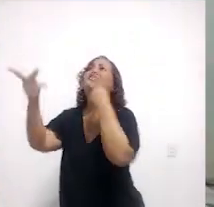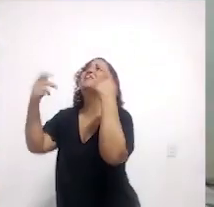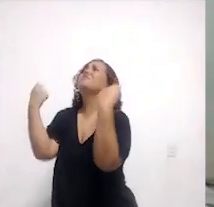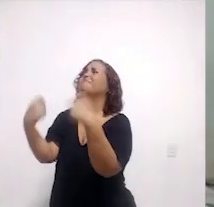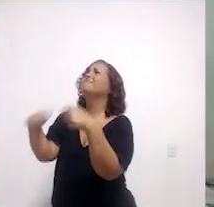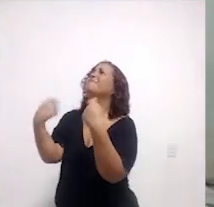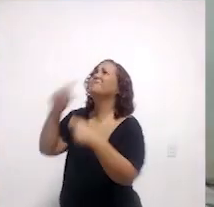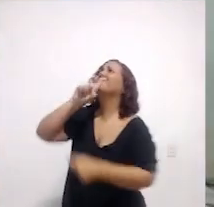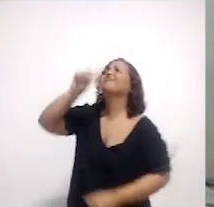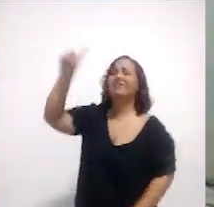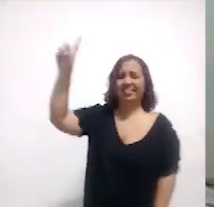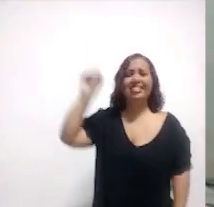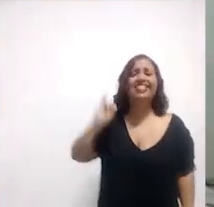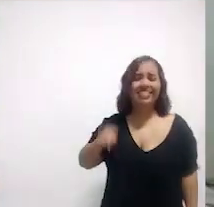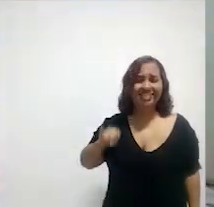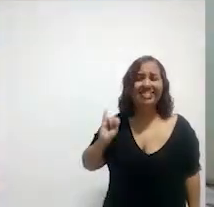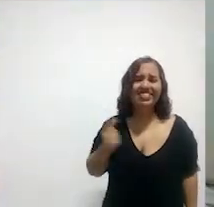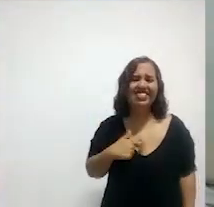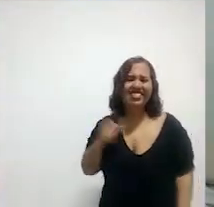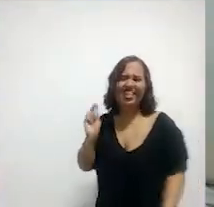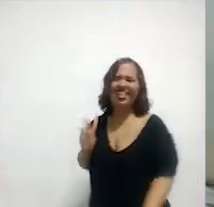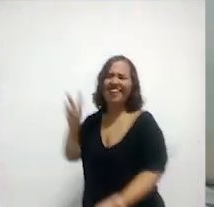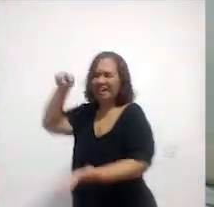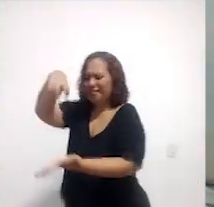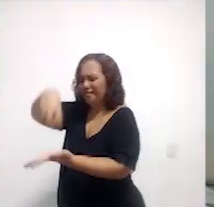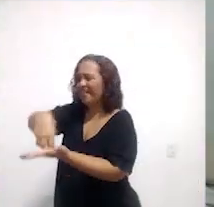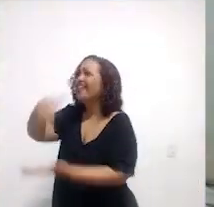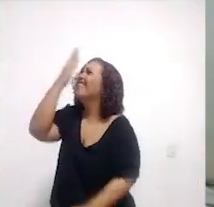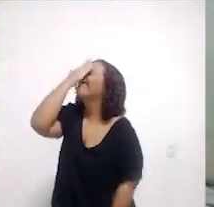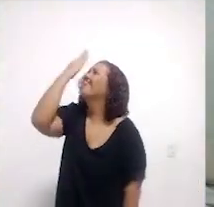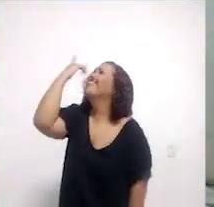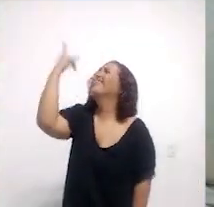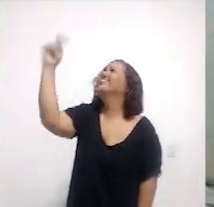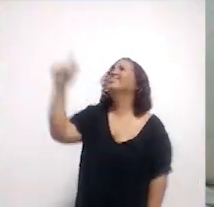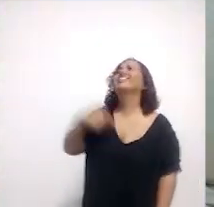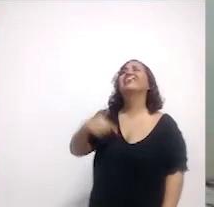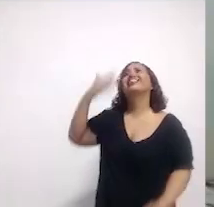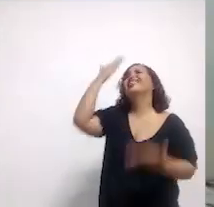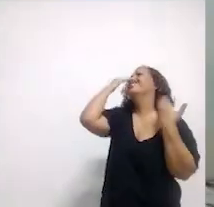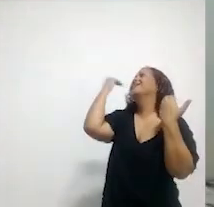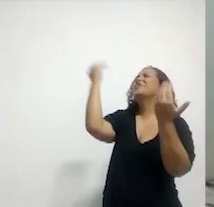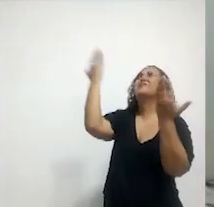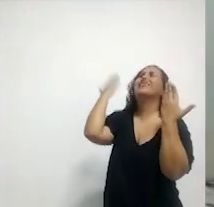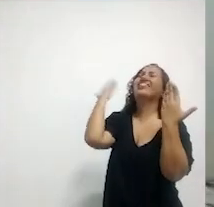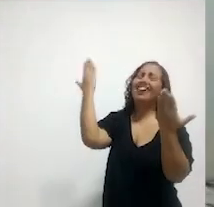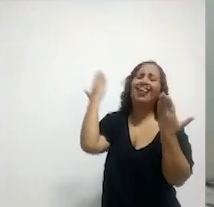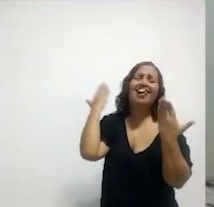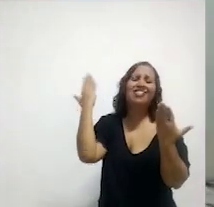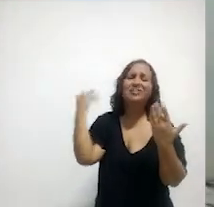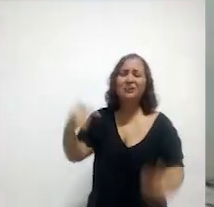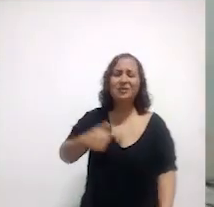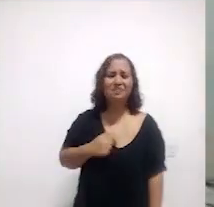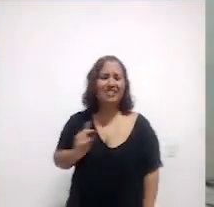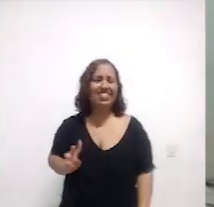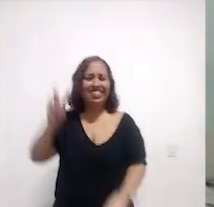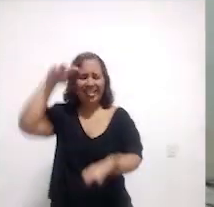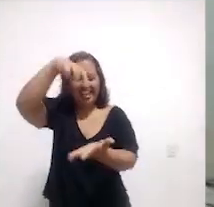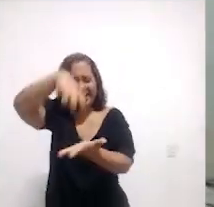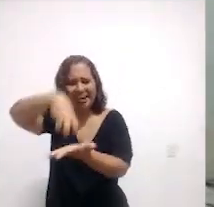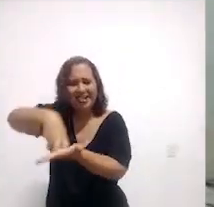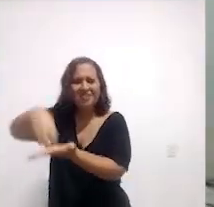dizer te preciso, me derramar, dizer que sou grato,